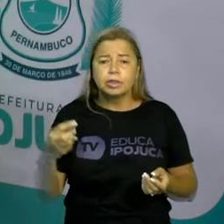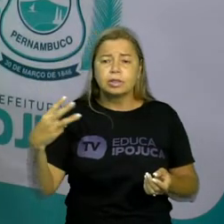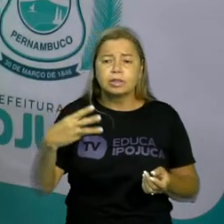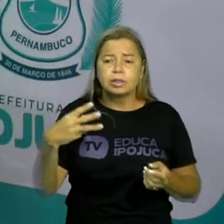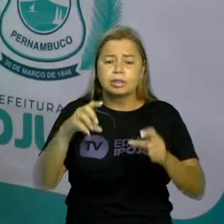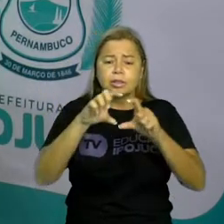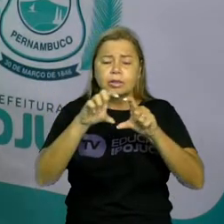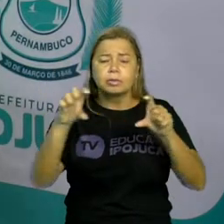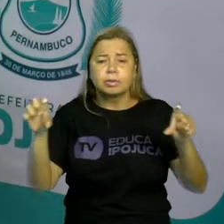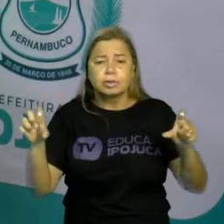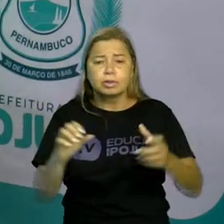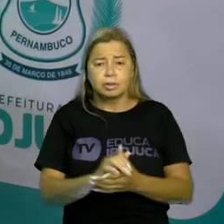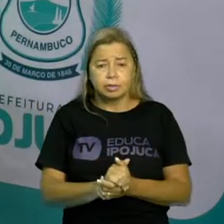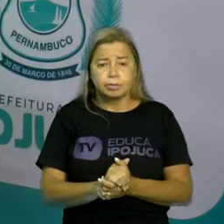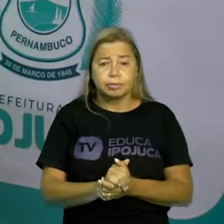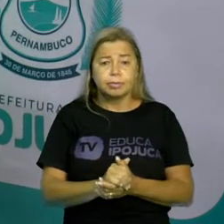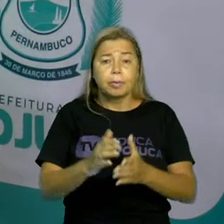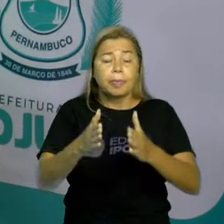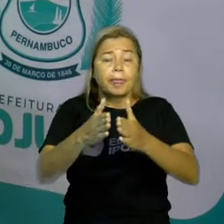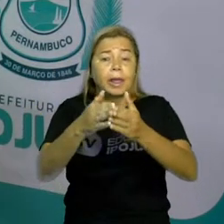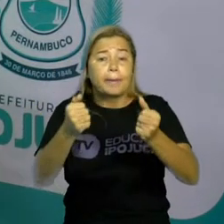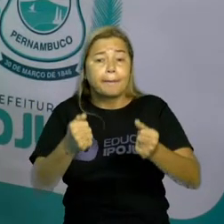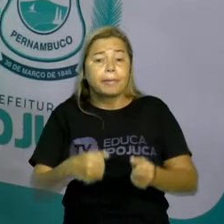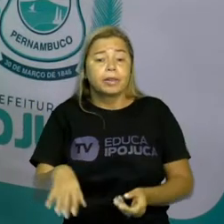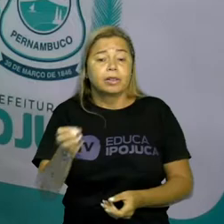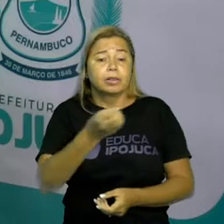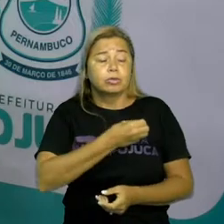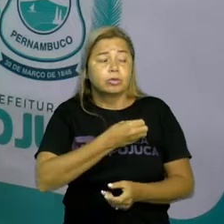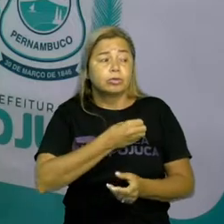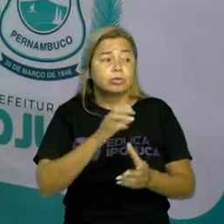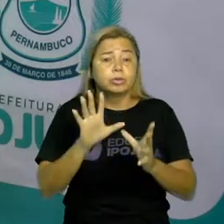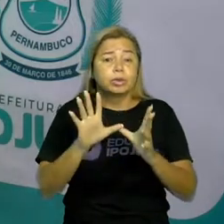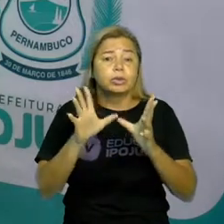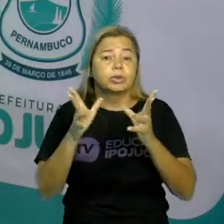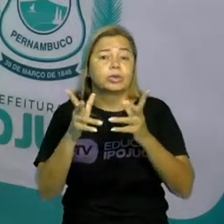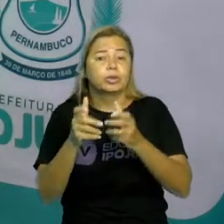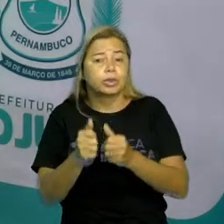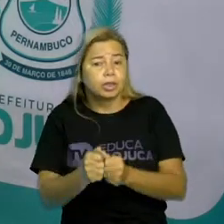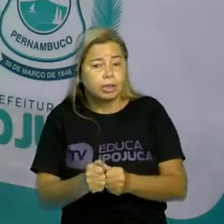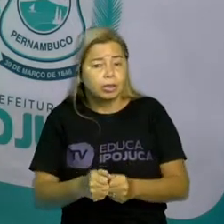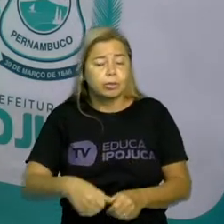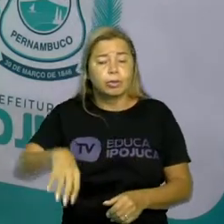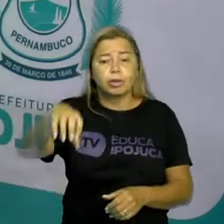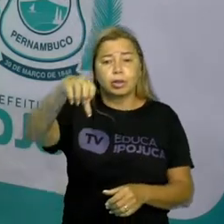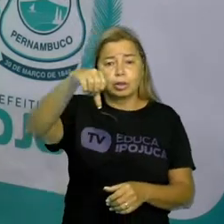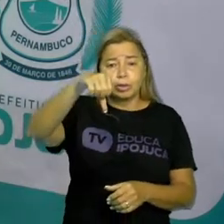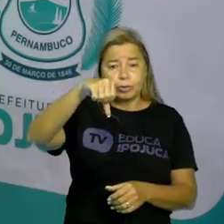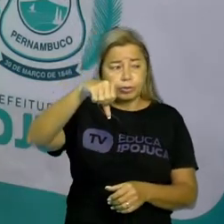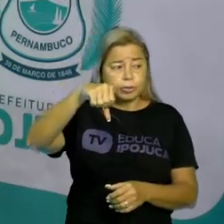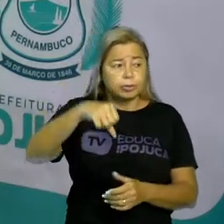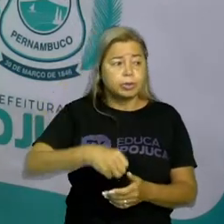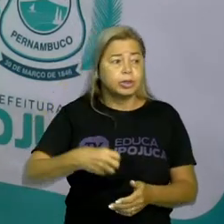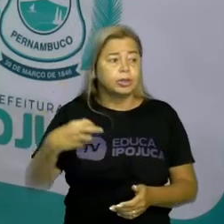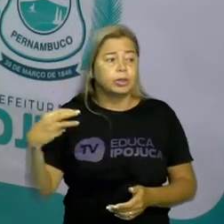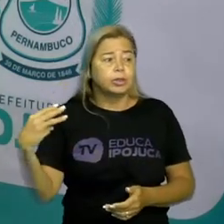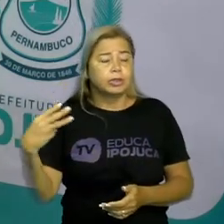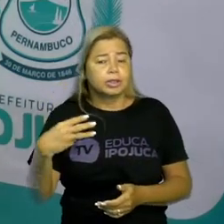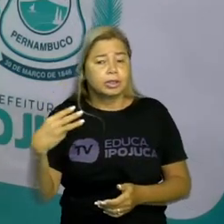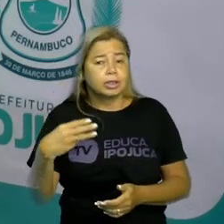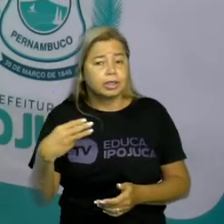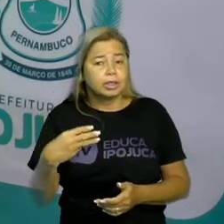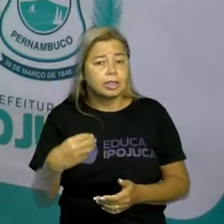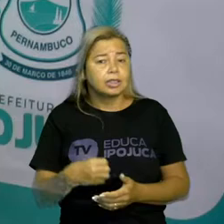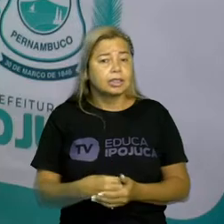vou pegar o número total, que é 9.382, vou colocar aqui, vou diminuir nesse 9.000